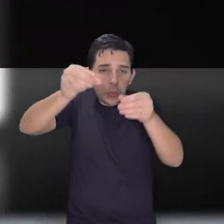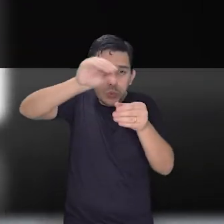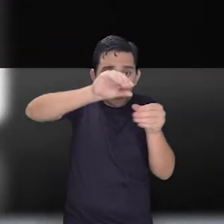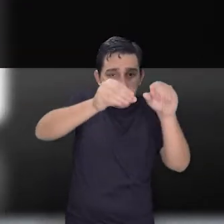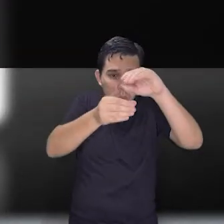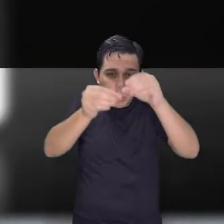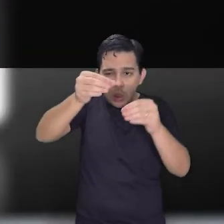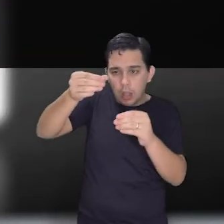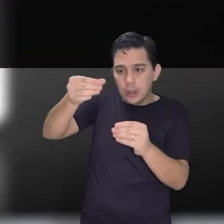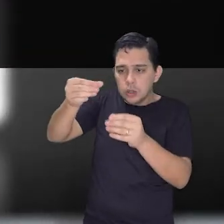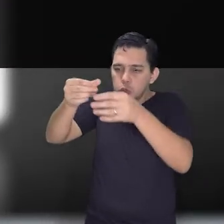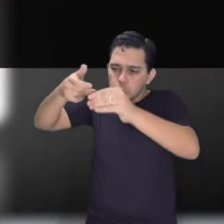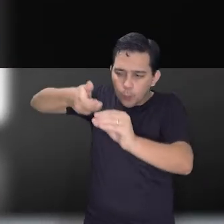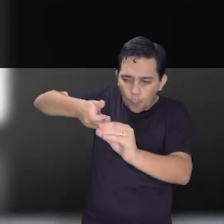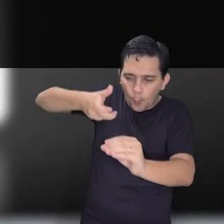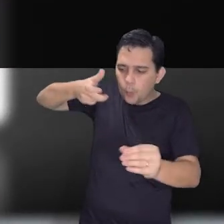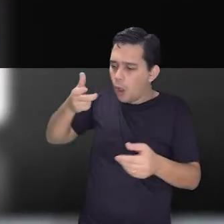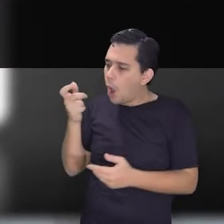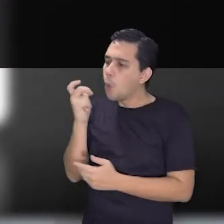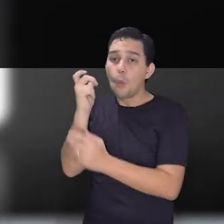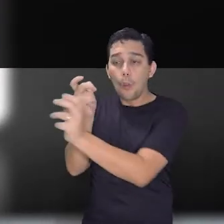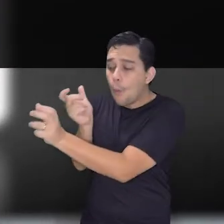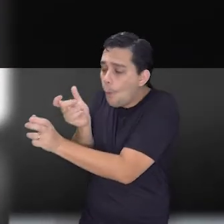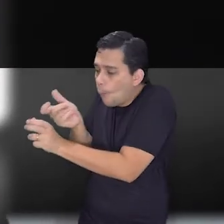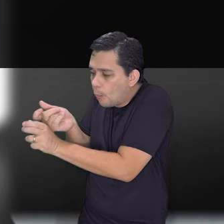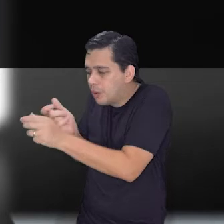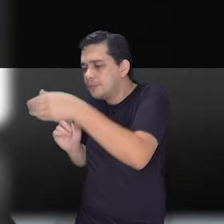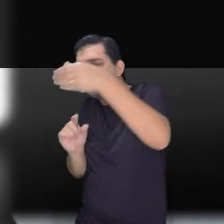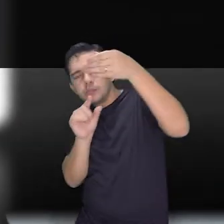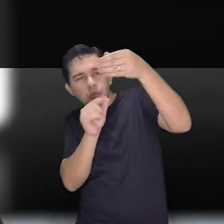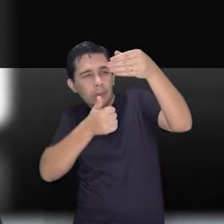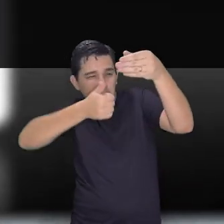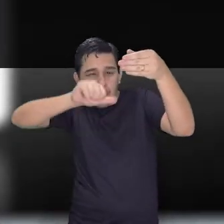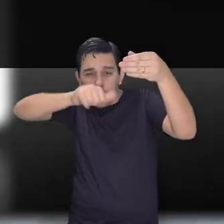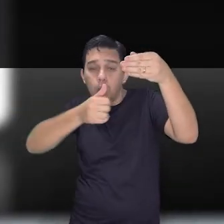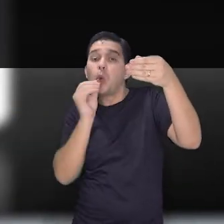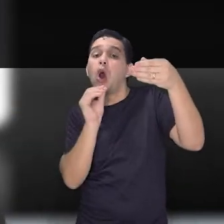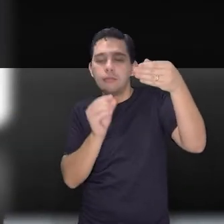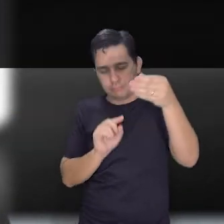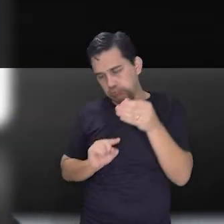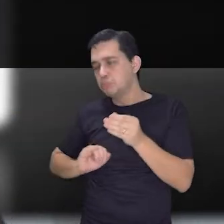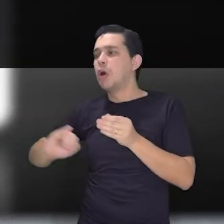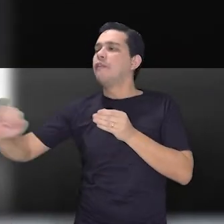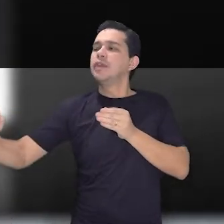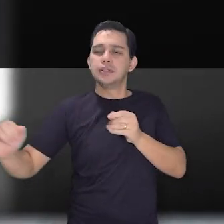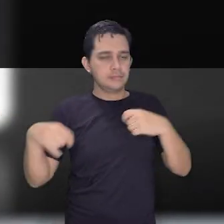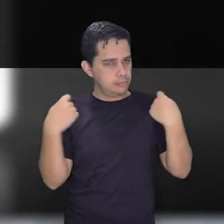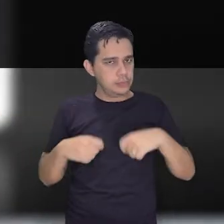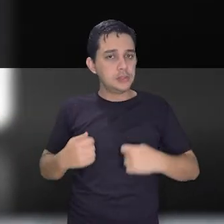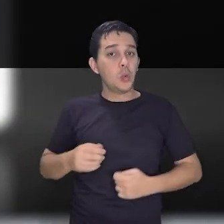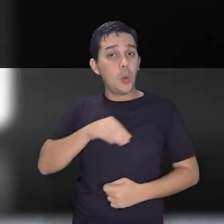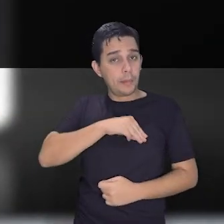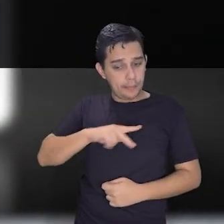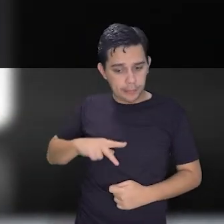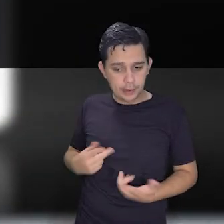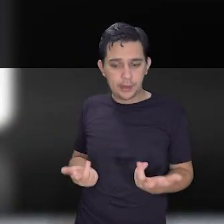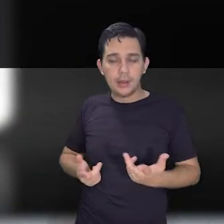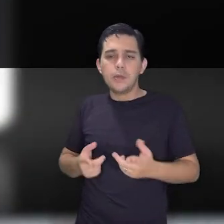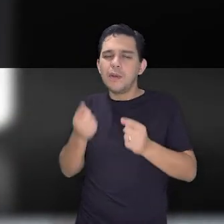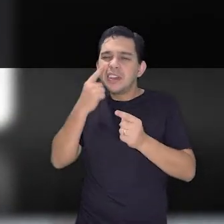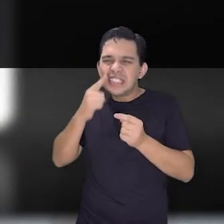ERTA Jutunaíba para o ano de 2022 e também que fossem comprovados o atendimento dos padrões